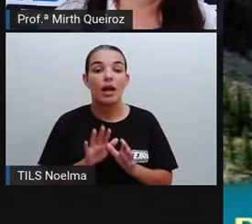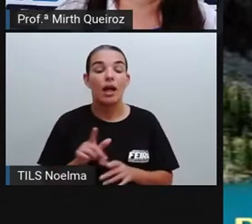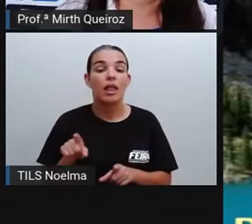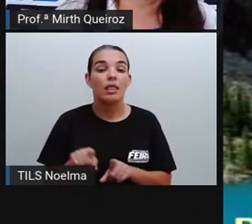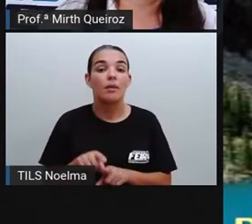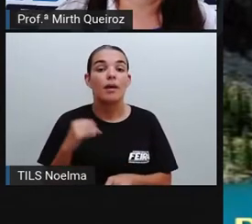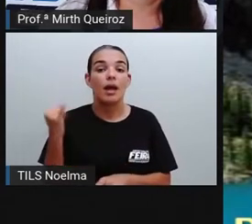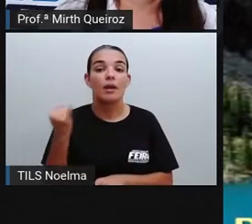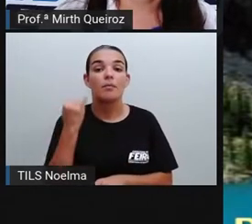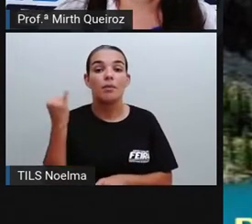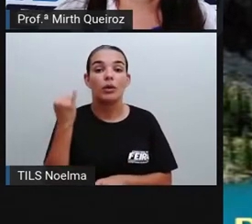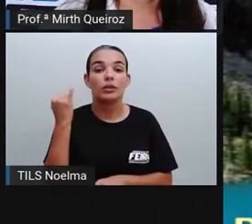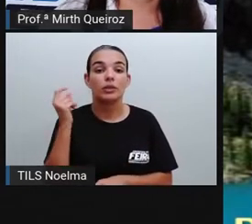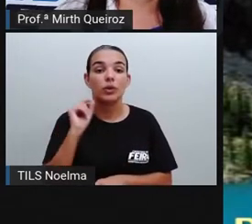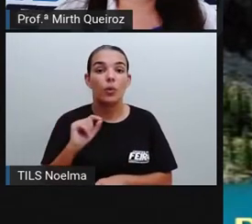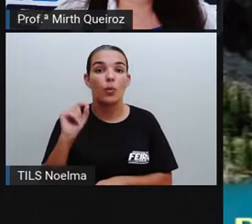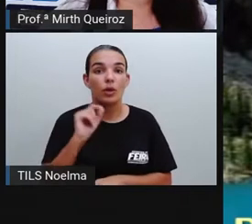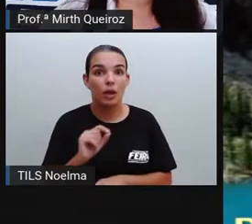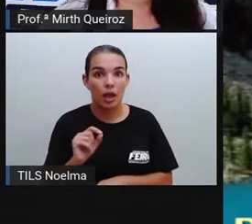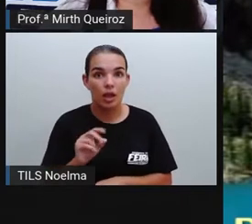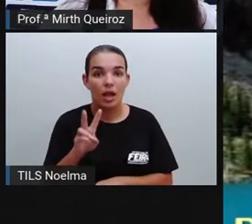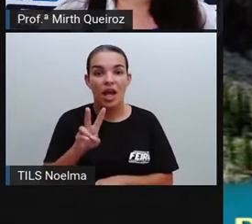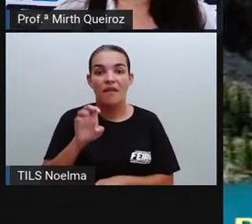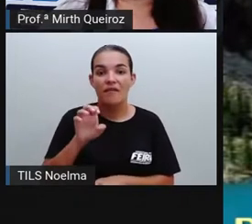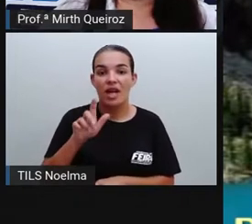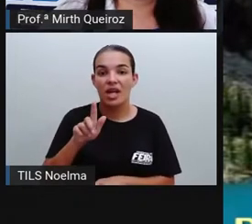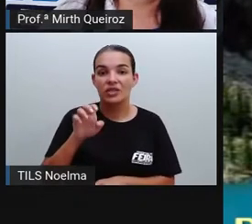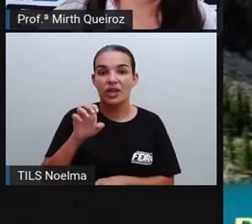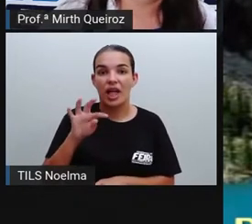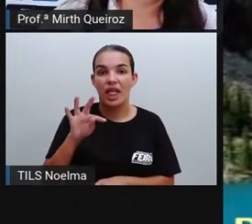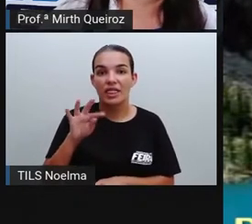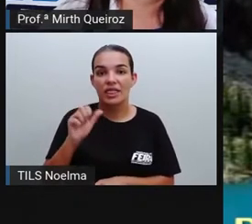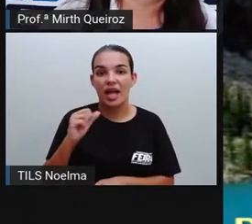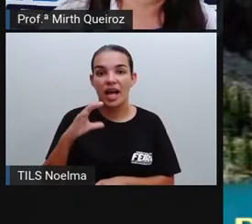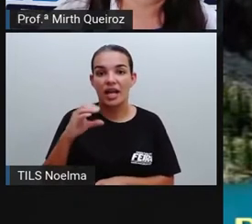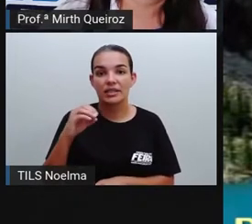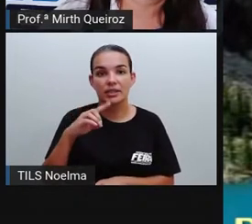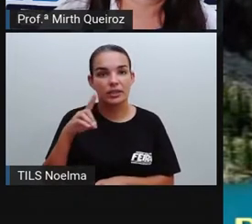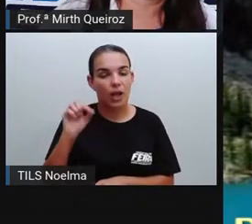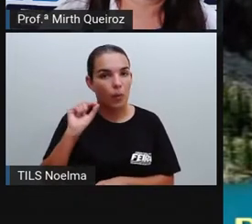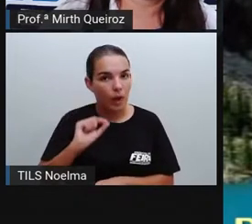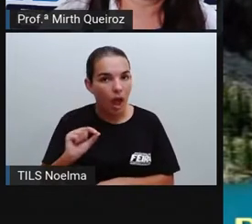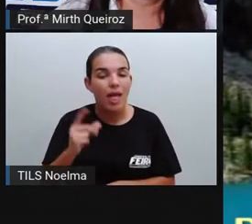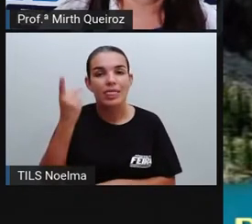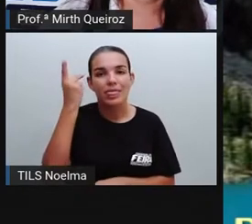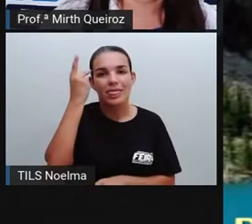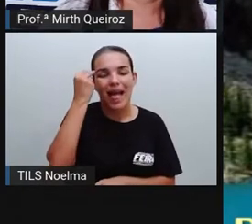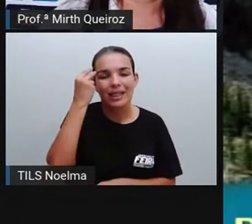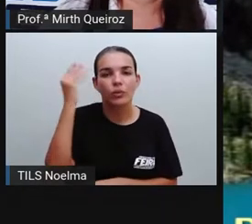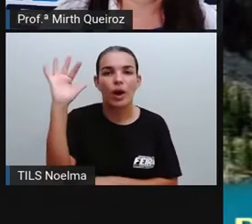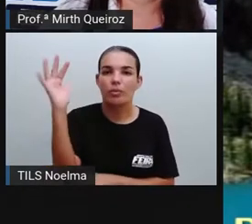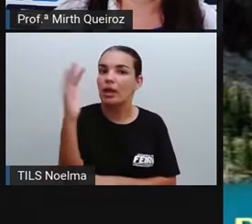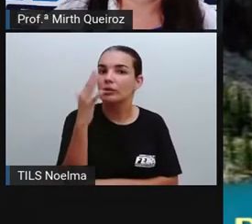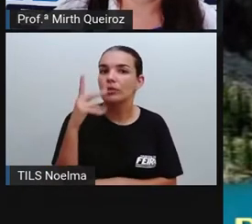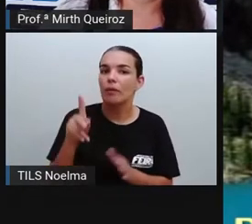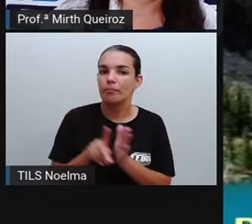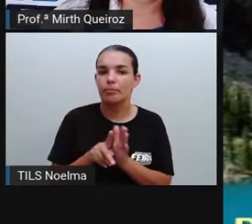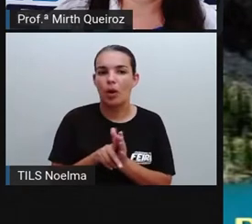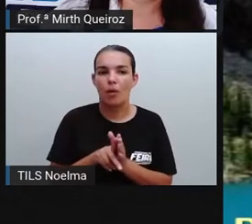gente fala sobre vegetação natural, porque não é qualquer tipo de vegetação que é